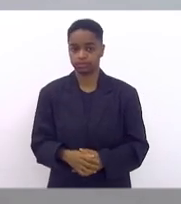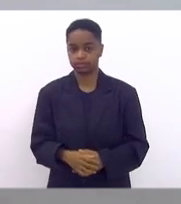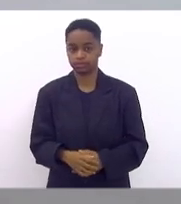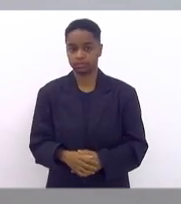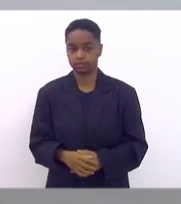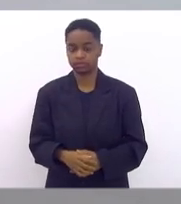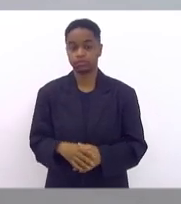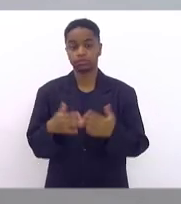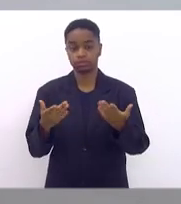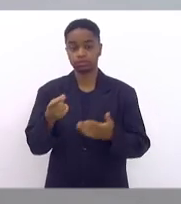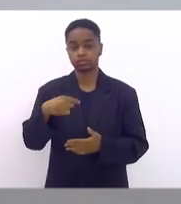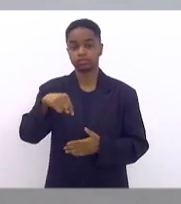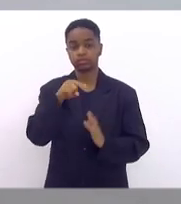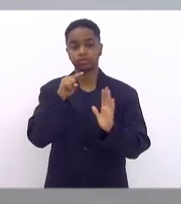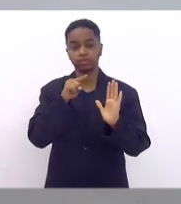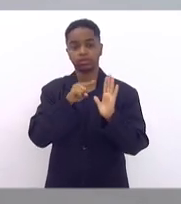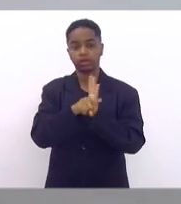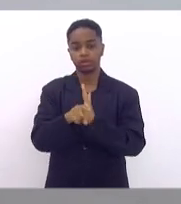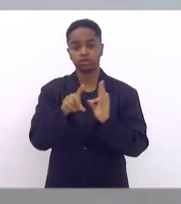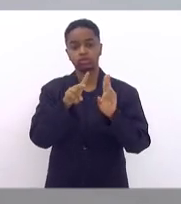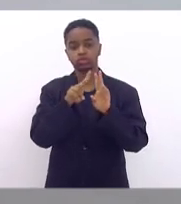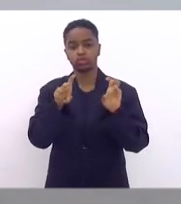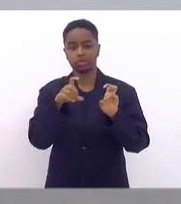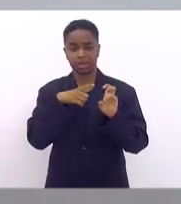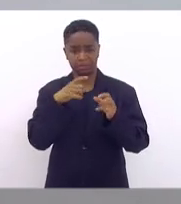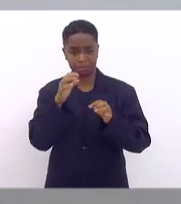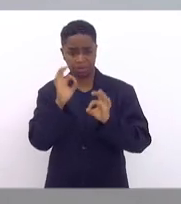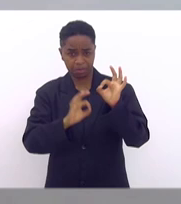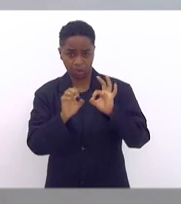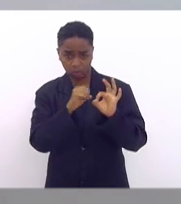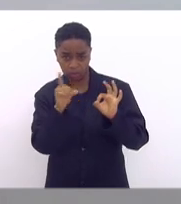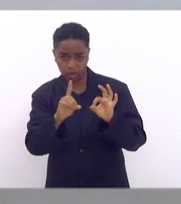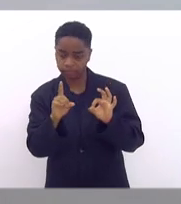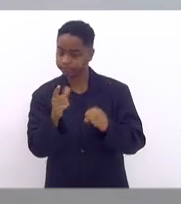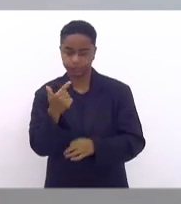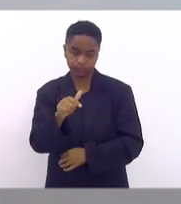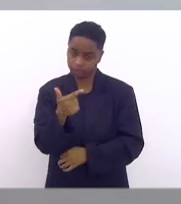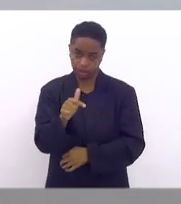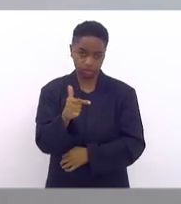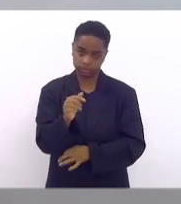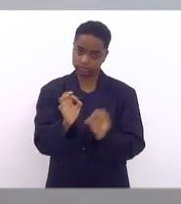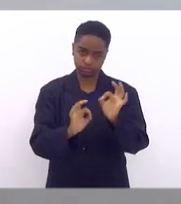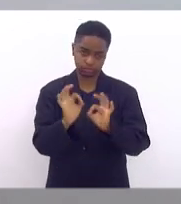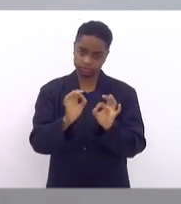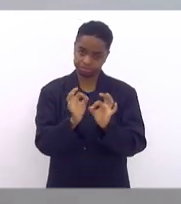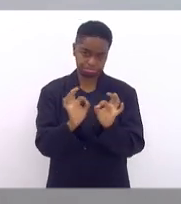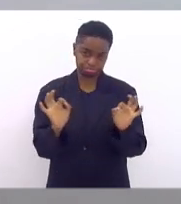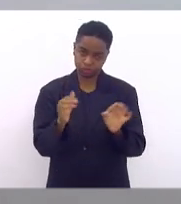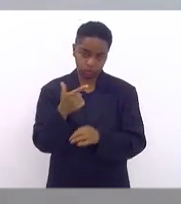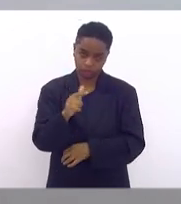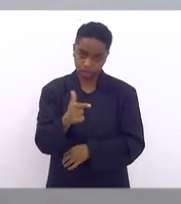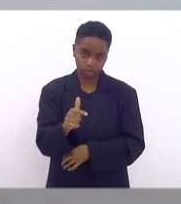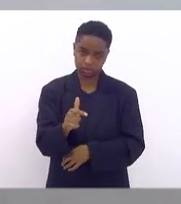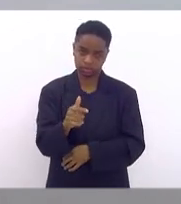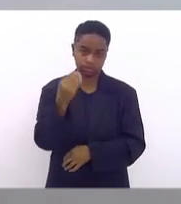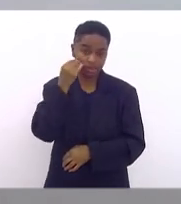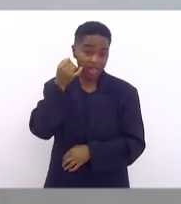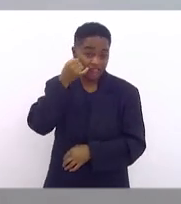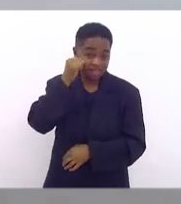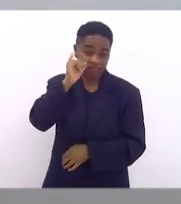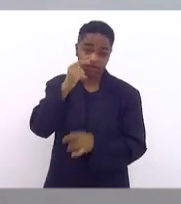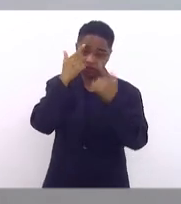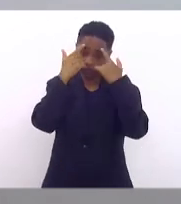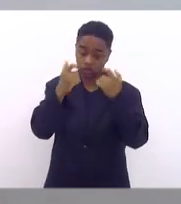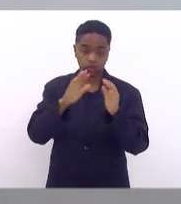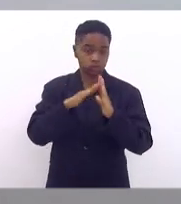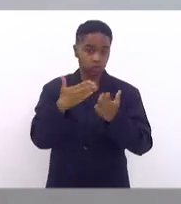Perguntou sobre se está preparado ou não, né? Os ambientes não estão preparados para prevenir essas violências. As escolas